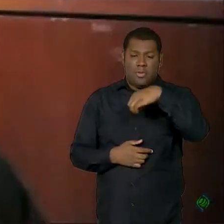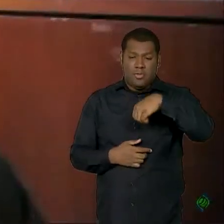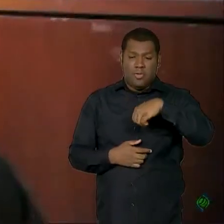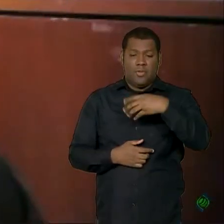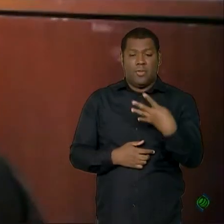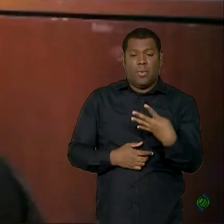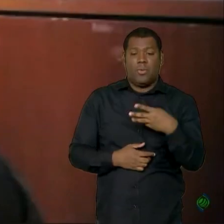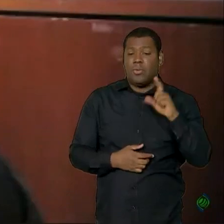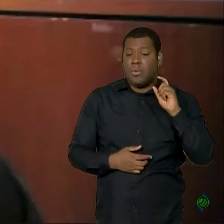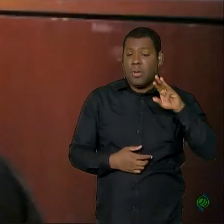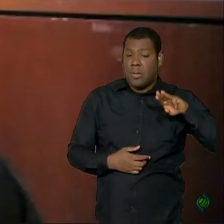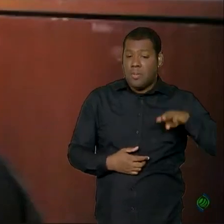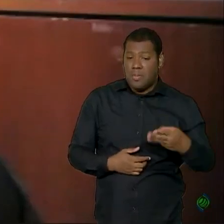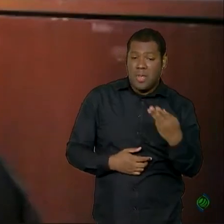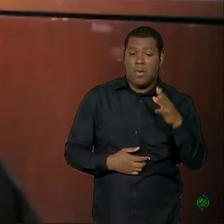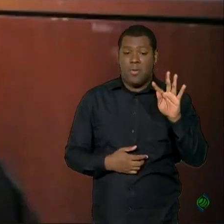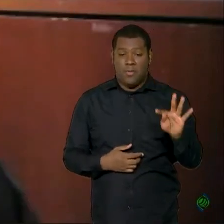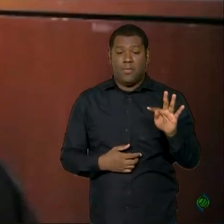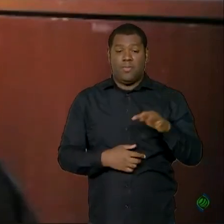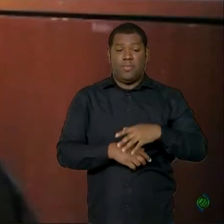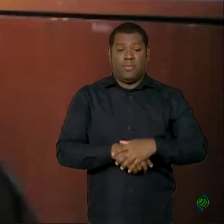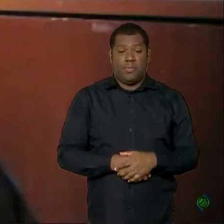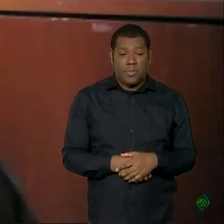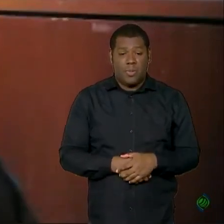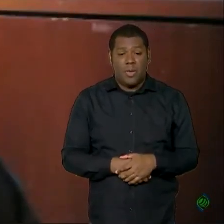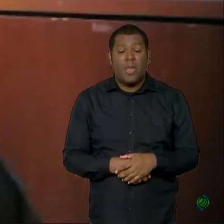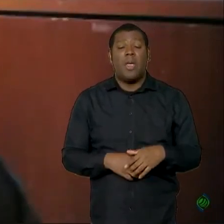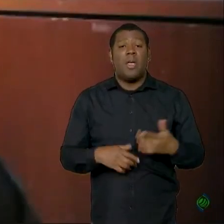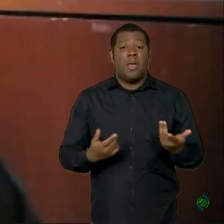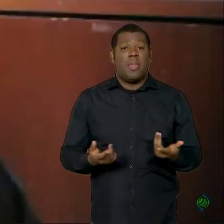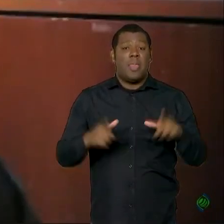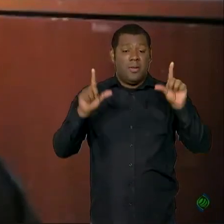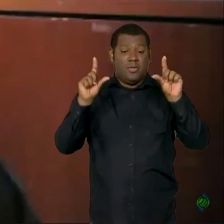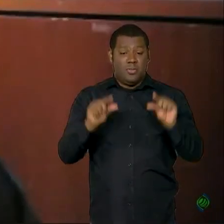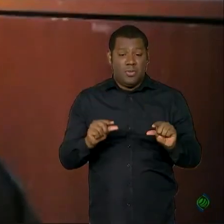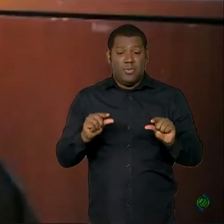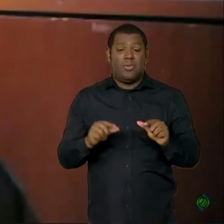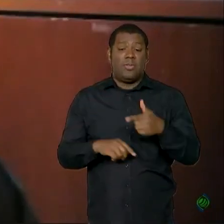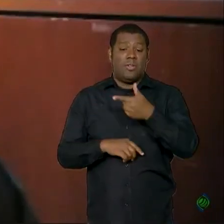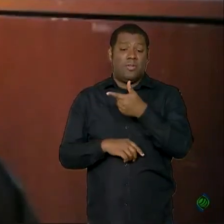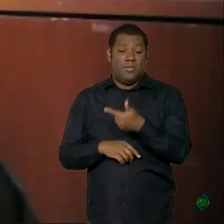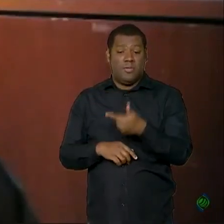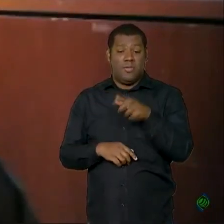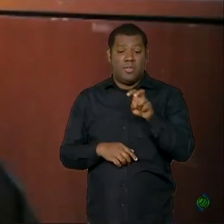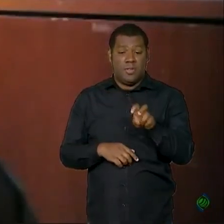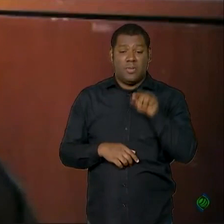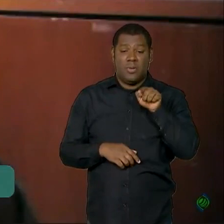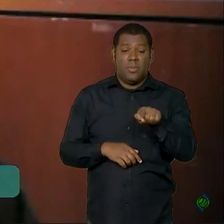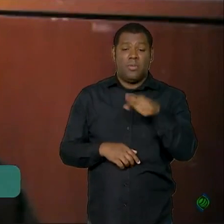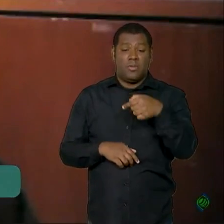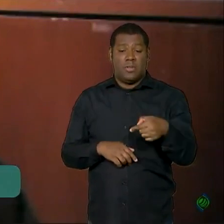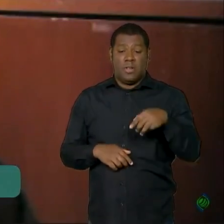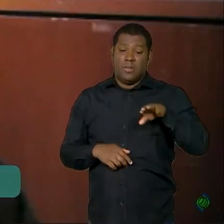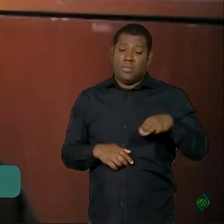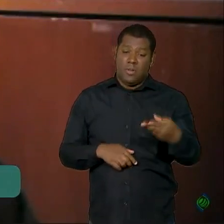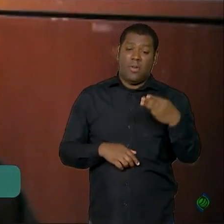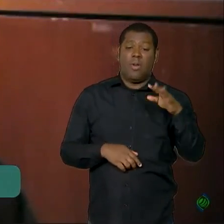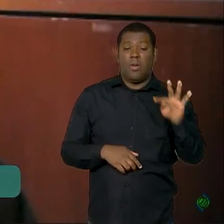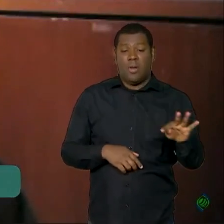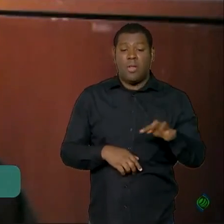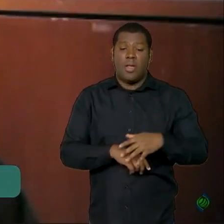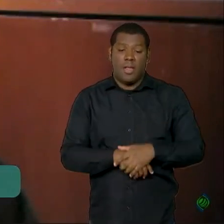de toneladas, uma quebra aí de 25,7 milhões de toneladas, principalmente no milho e na